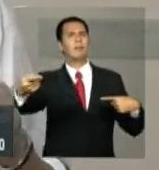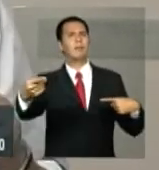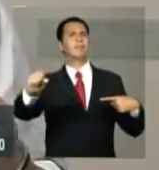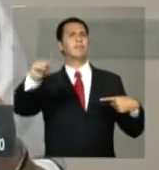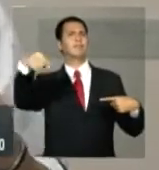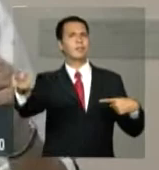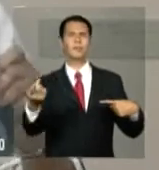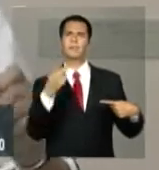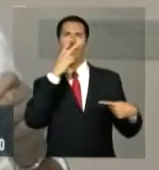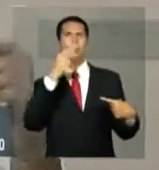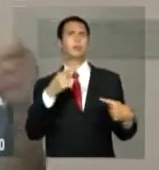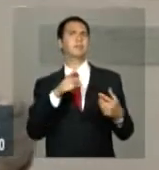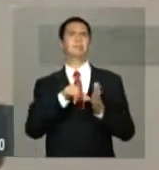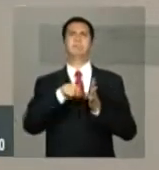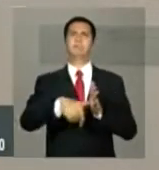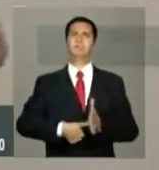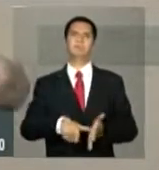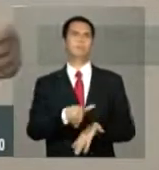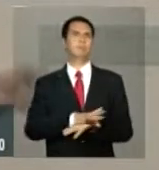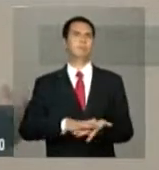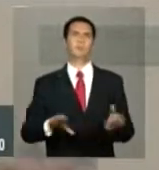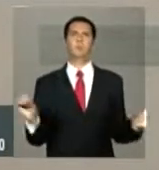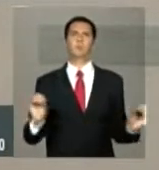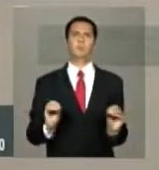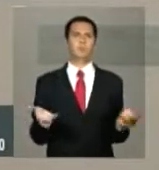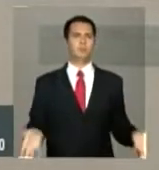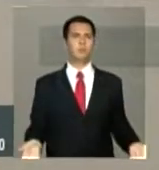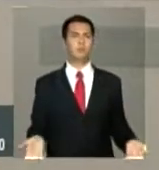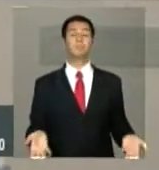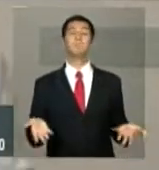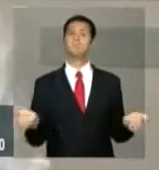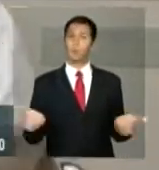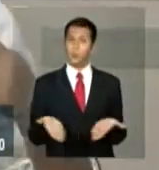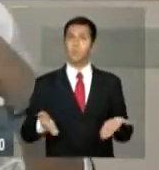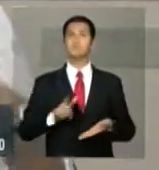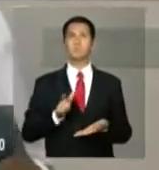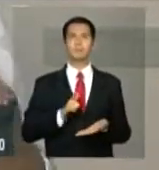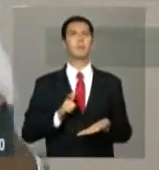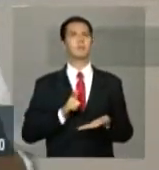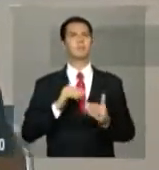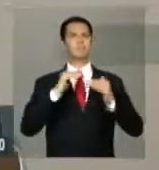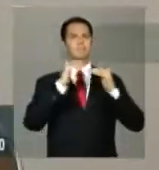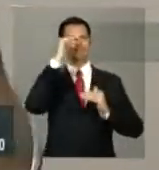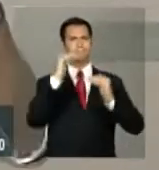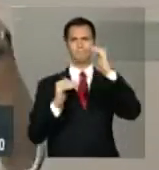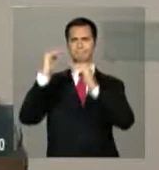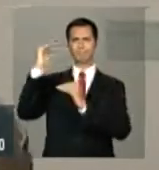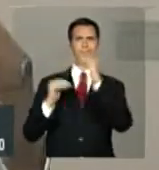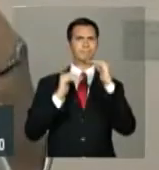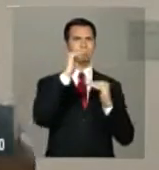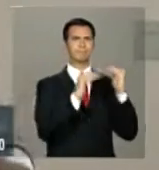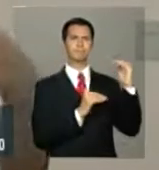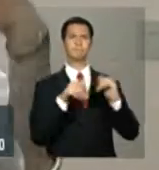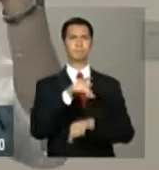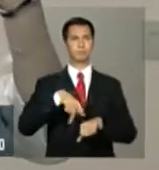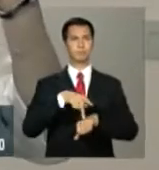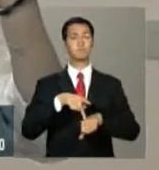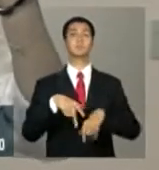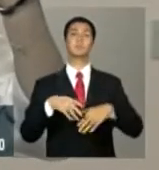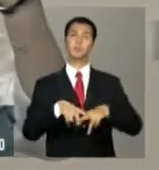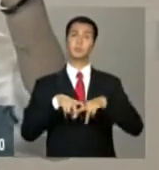É como se você não reconhecesse essa situação de desequilíbrio. Então, nós estamos propondo que em